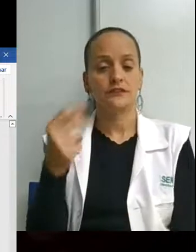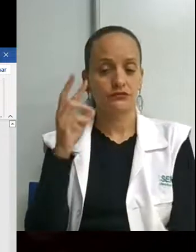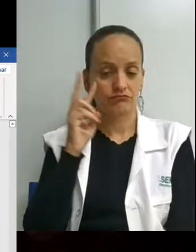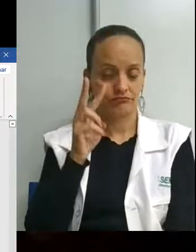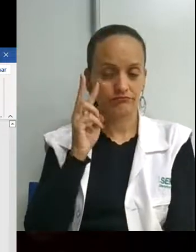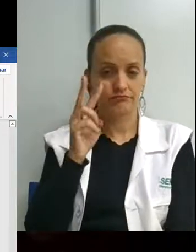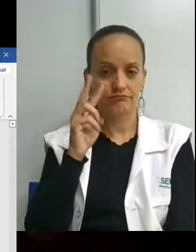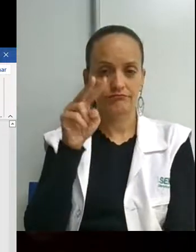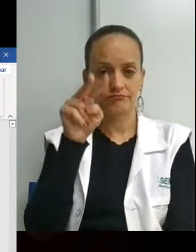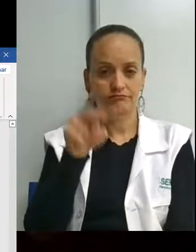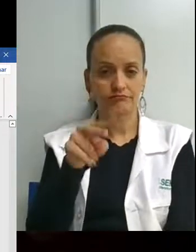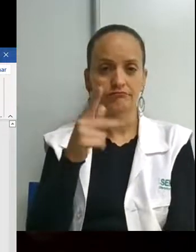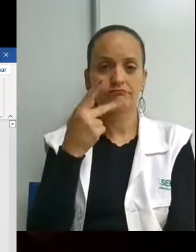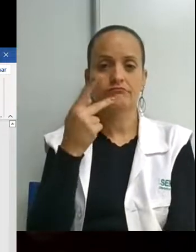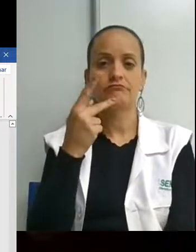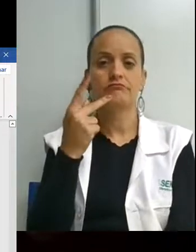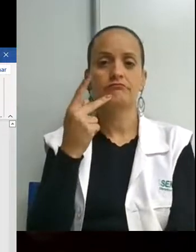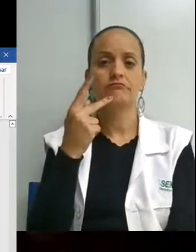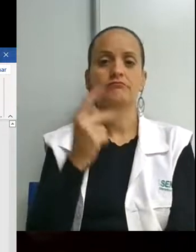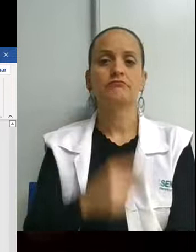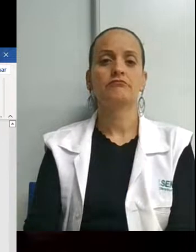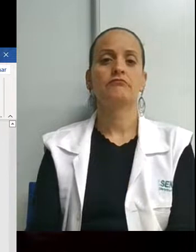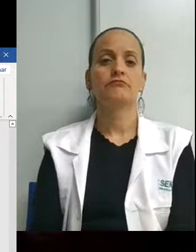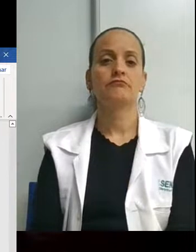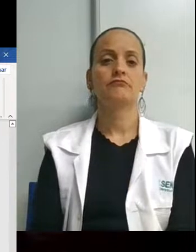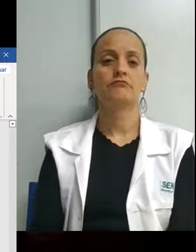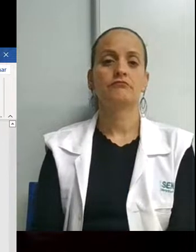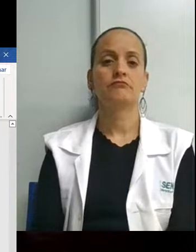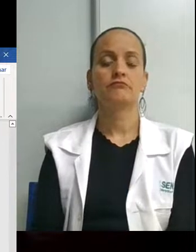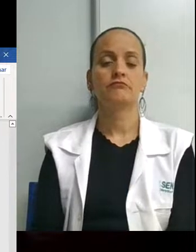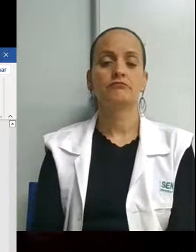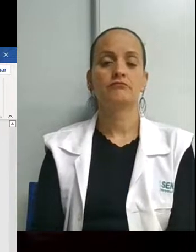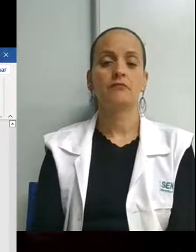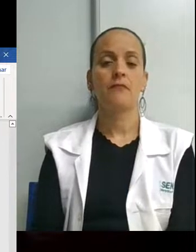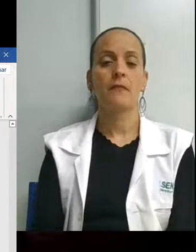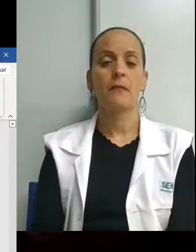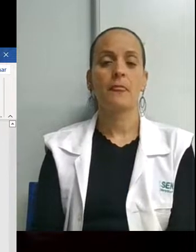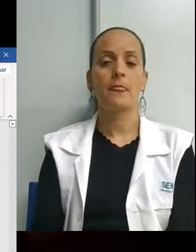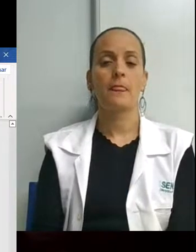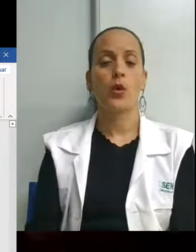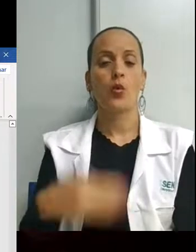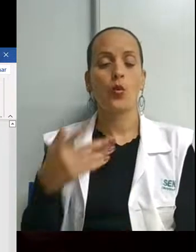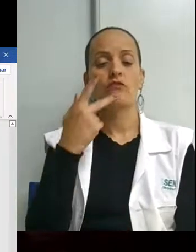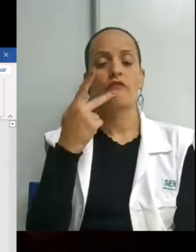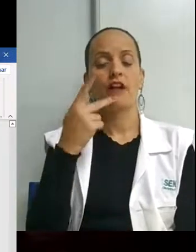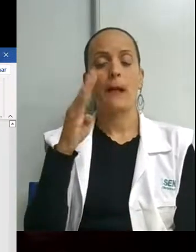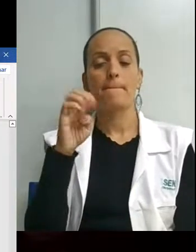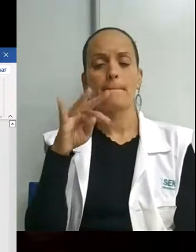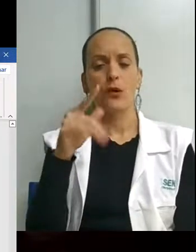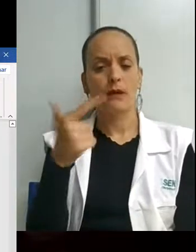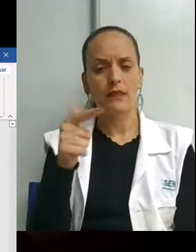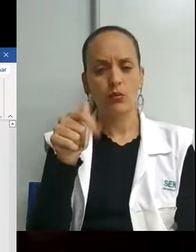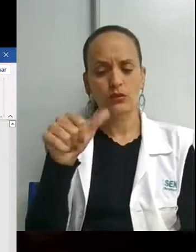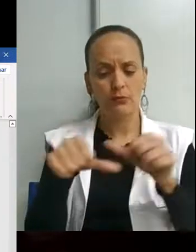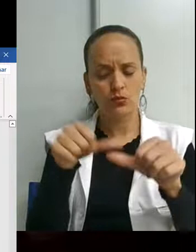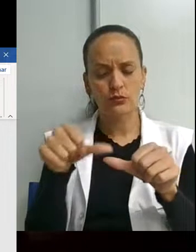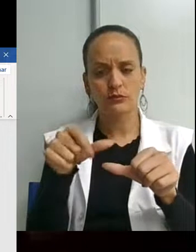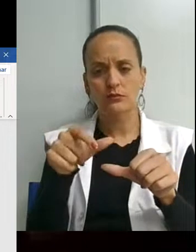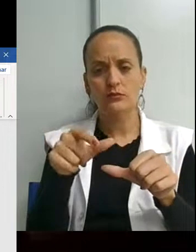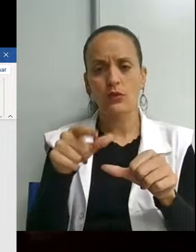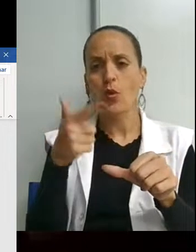poço, ela é monofásica, né? Ele não comentou nada se era trifásica aqui. Então, a bomba aqui, no caso, ela é monofásica. Vou colocar aqui as